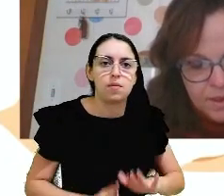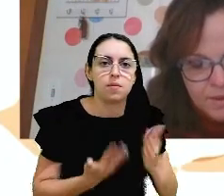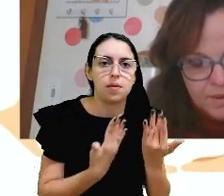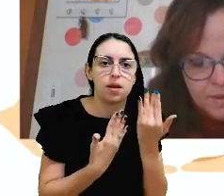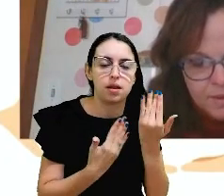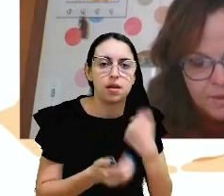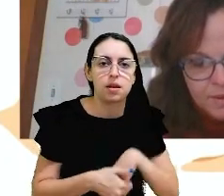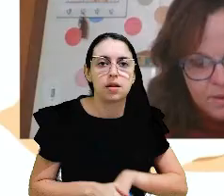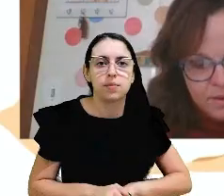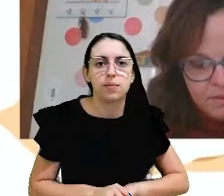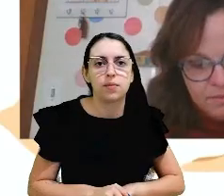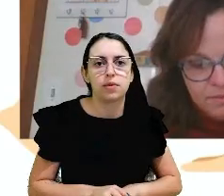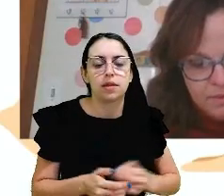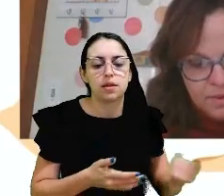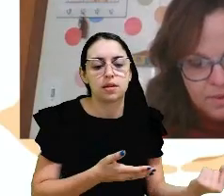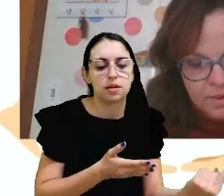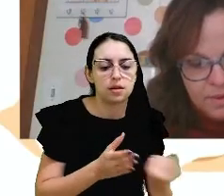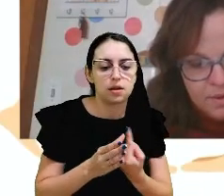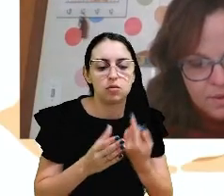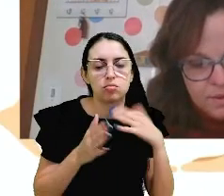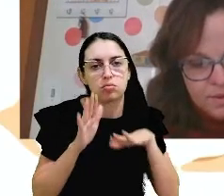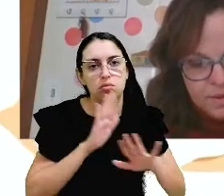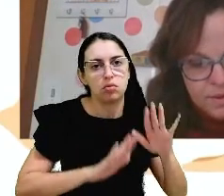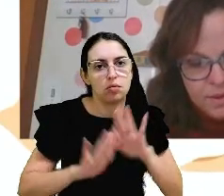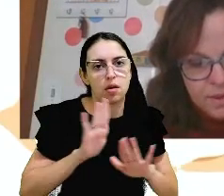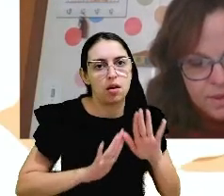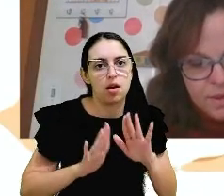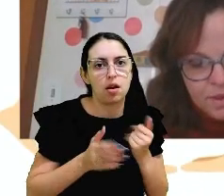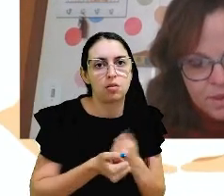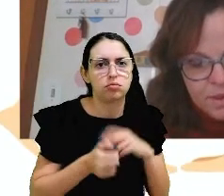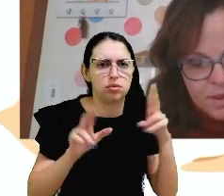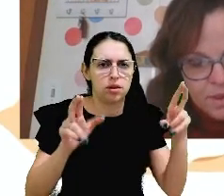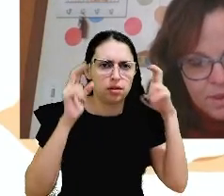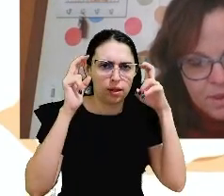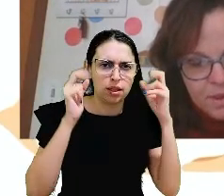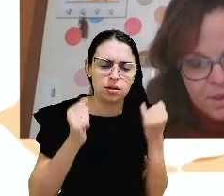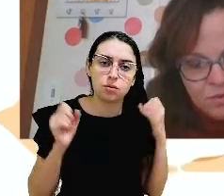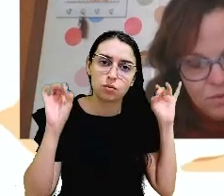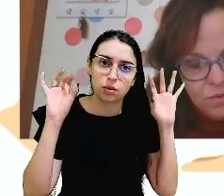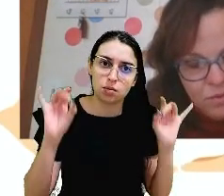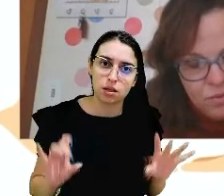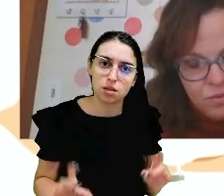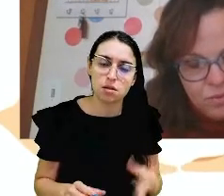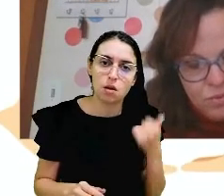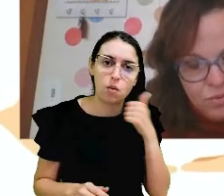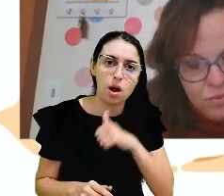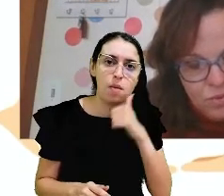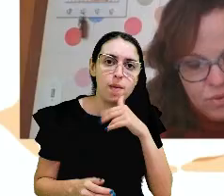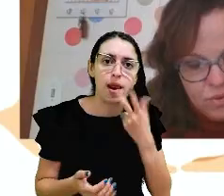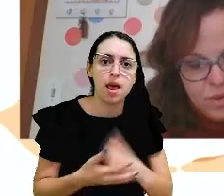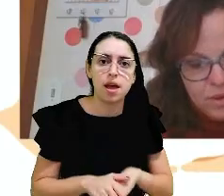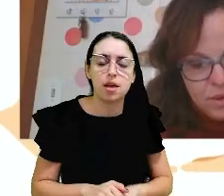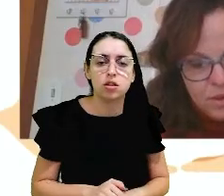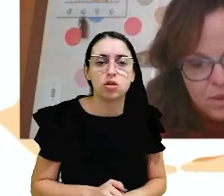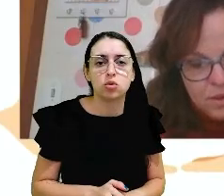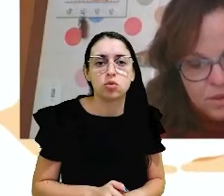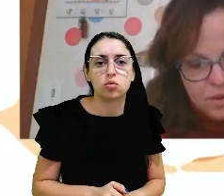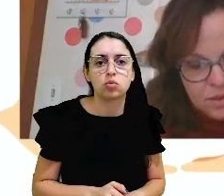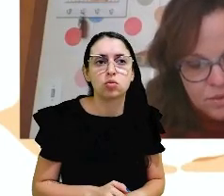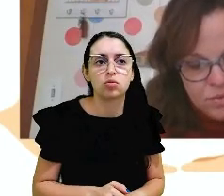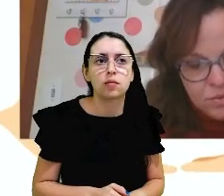É uma forma de trazer esse cuidado, essa atenção especial, essas mulheres, principalmente as atendidas pelo SUS,